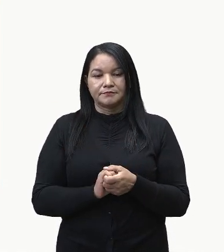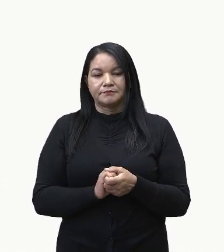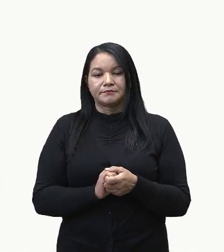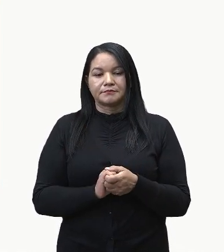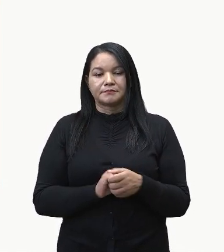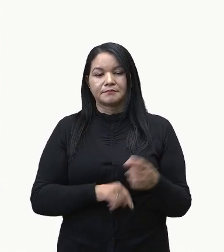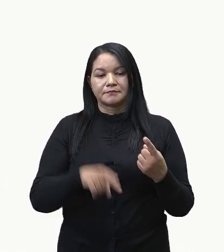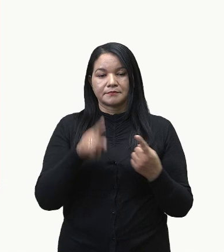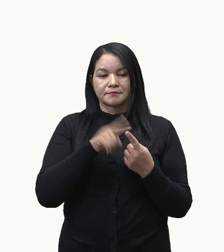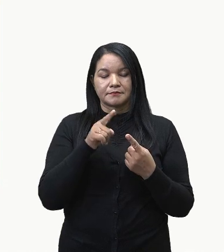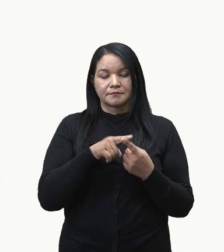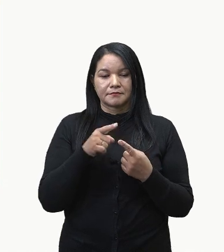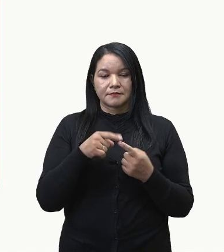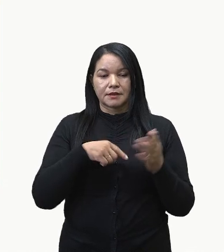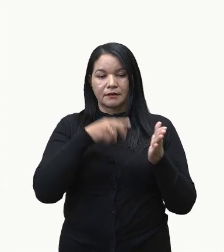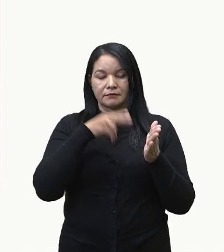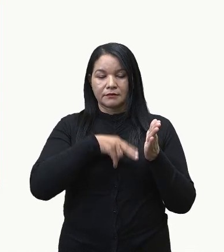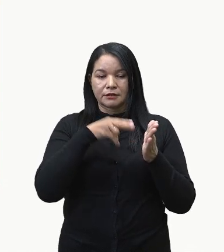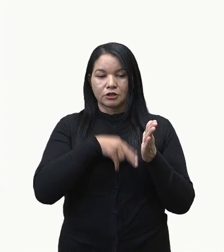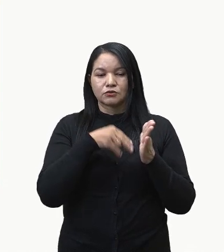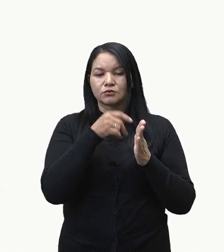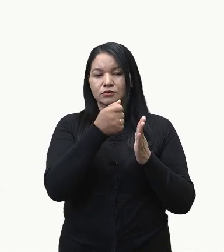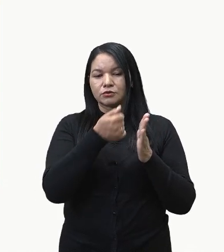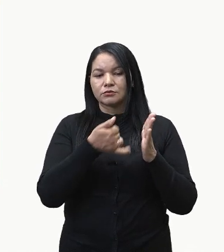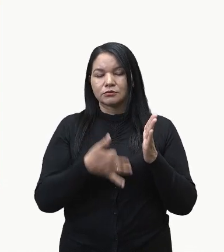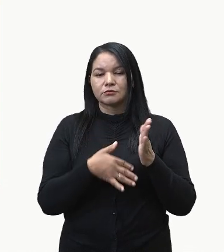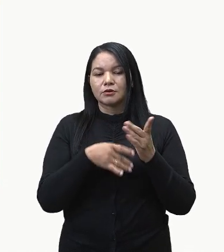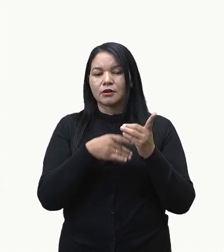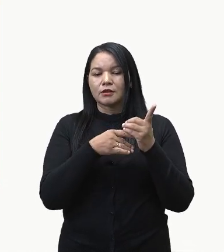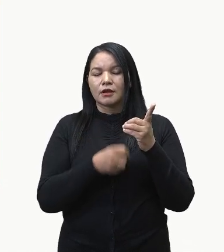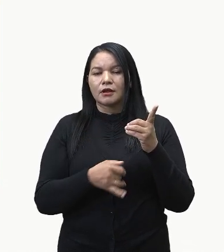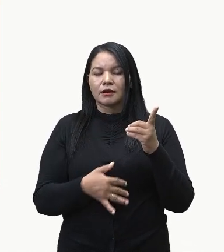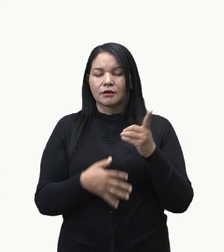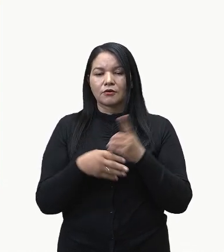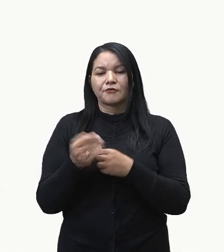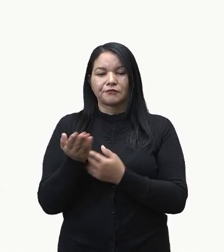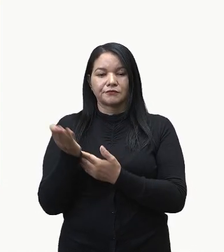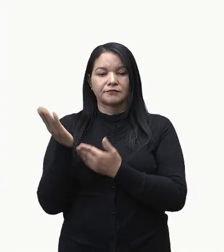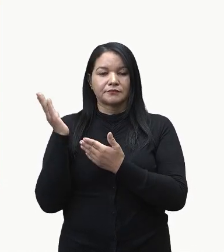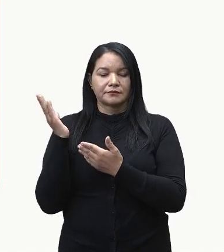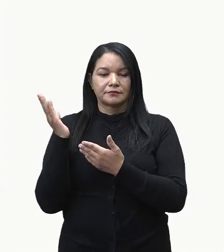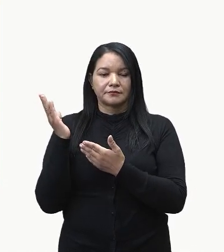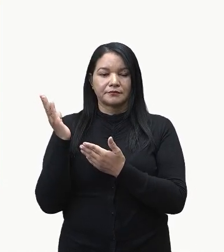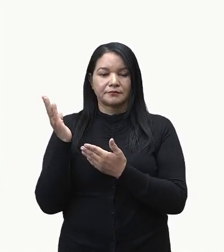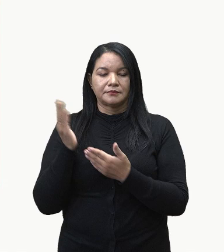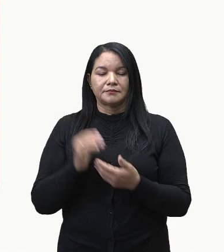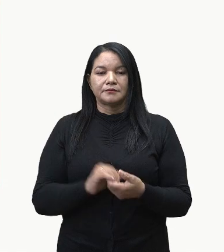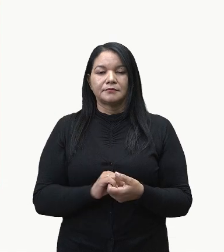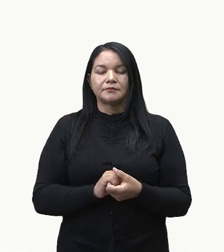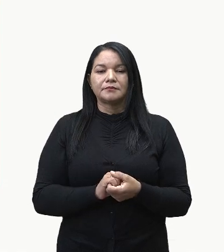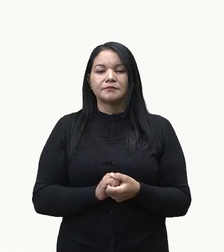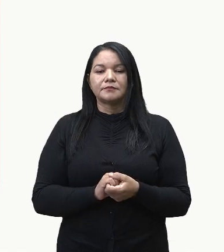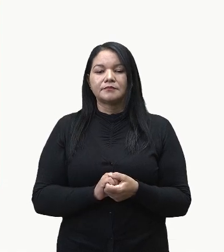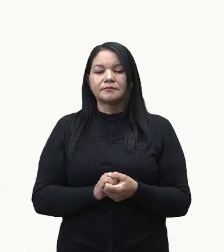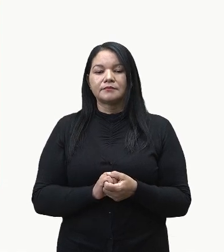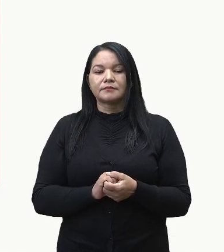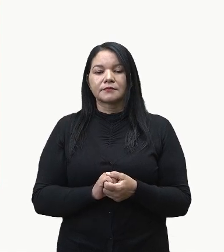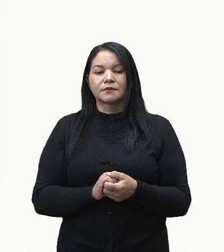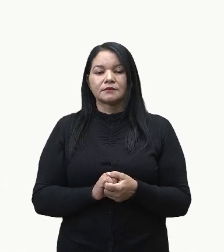descrição técnica é uma descrição objetiva, com